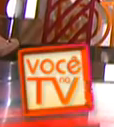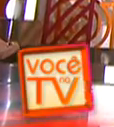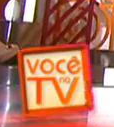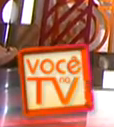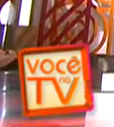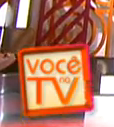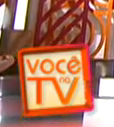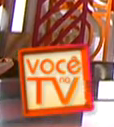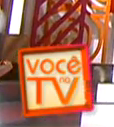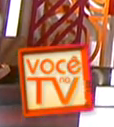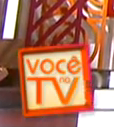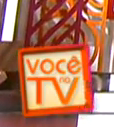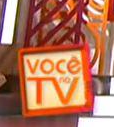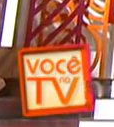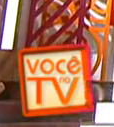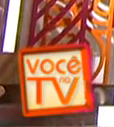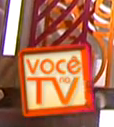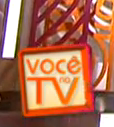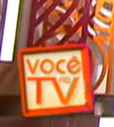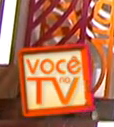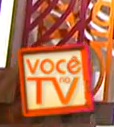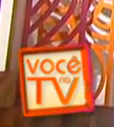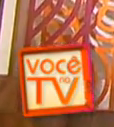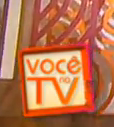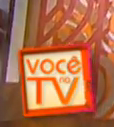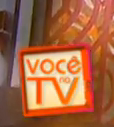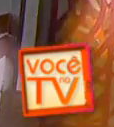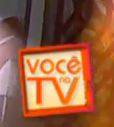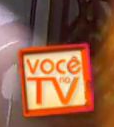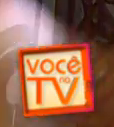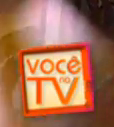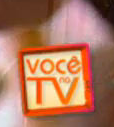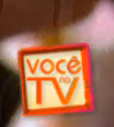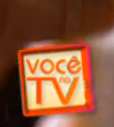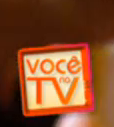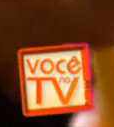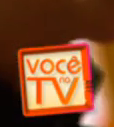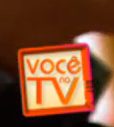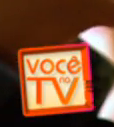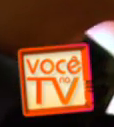Senhor, se perdão aqui peço, não mereço,